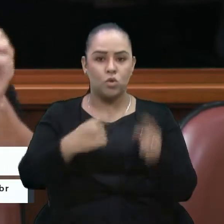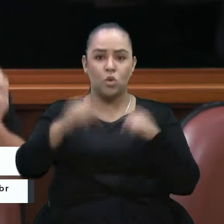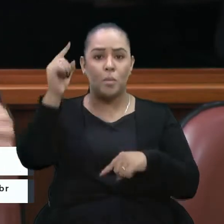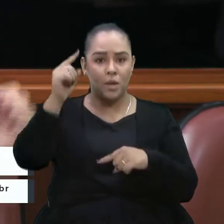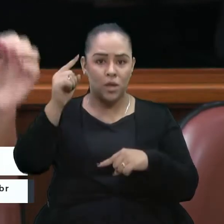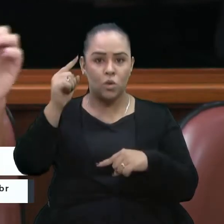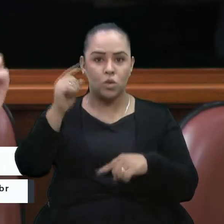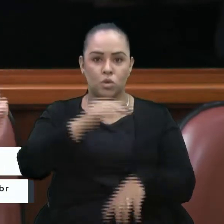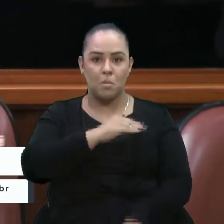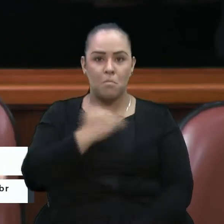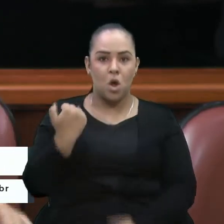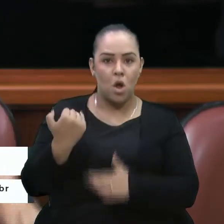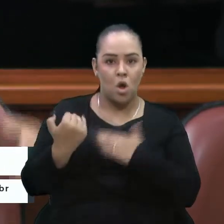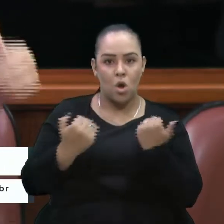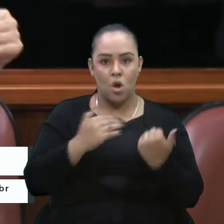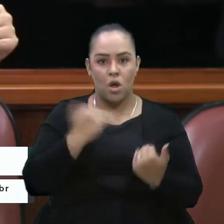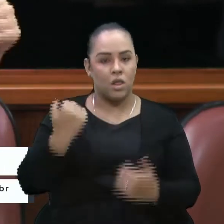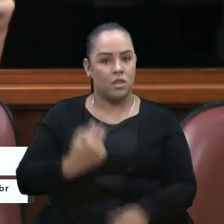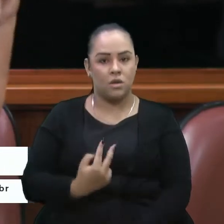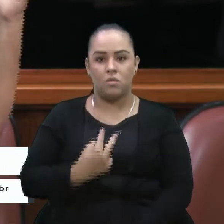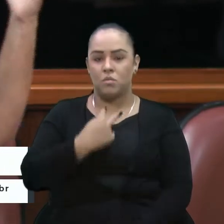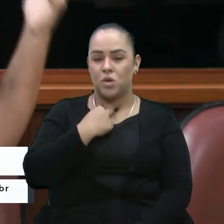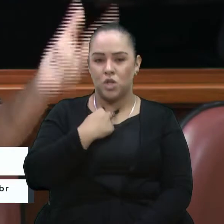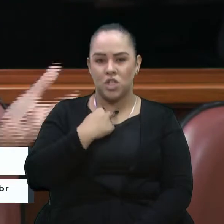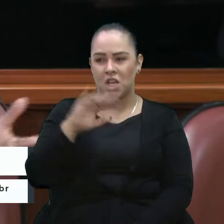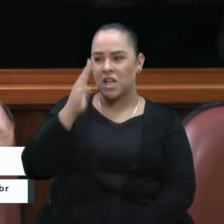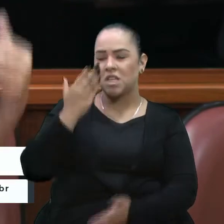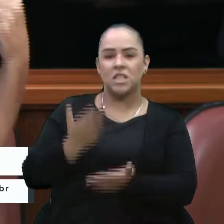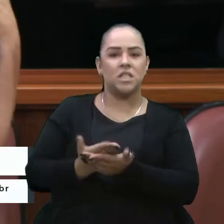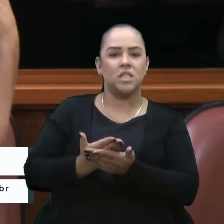não dá para achar que